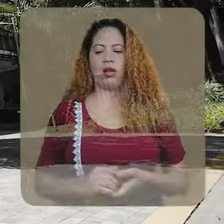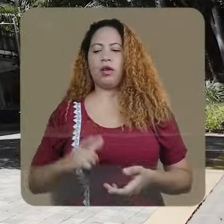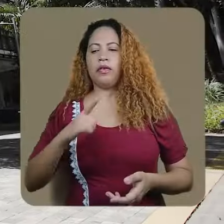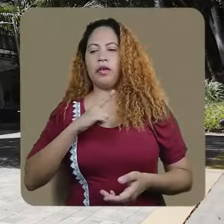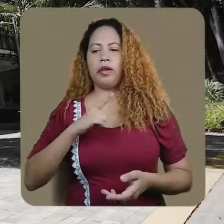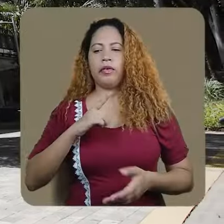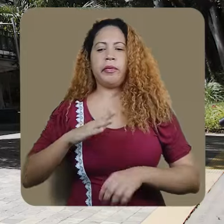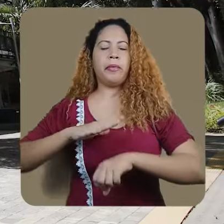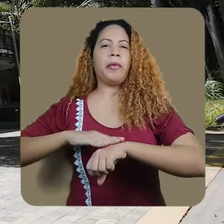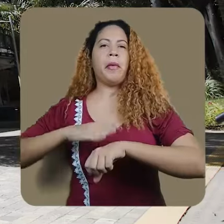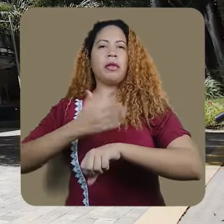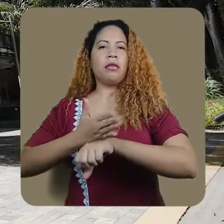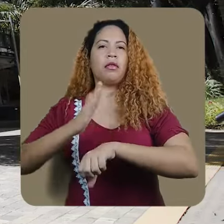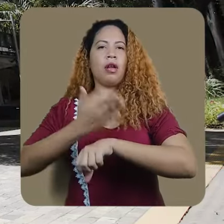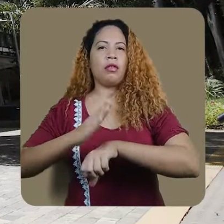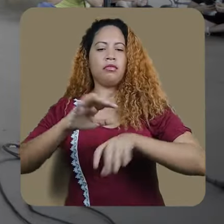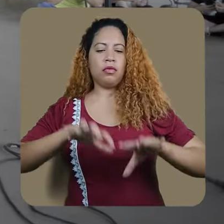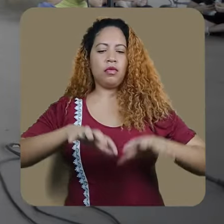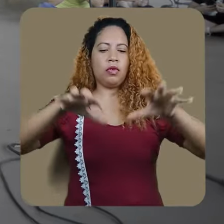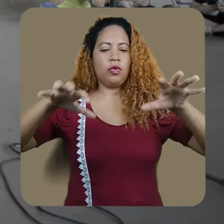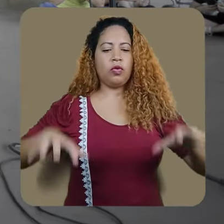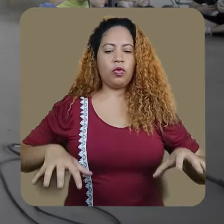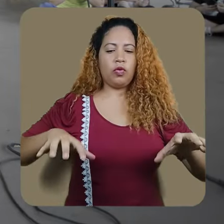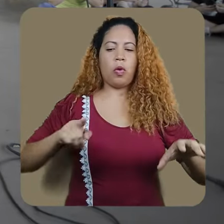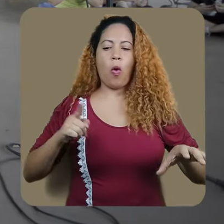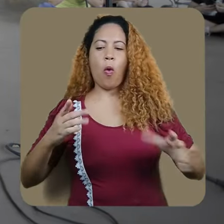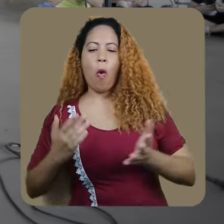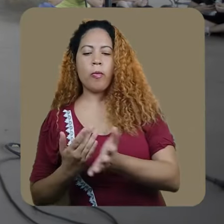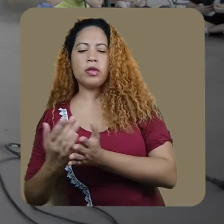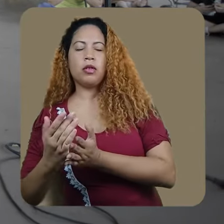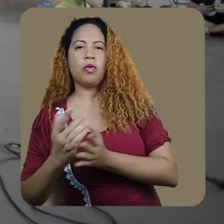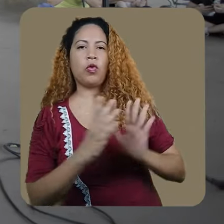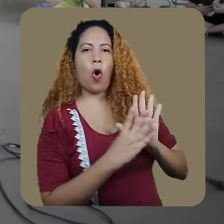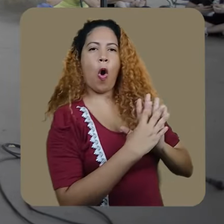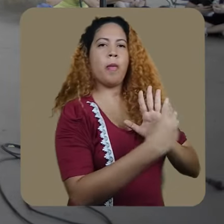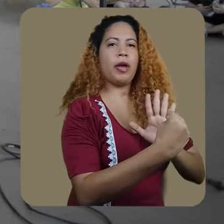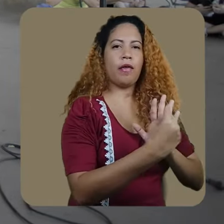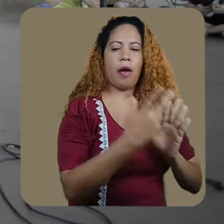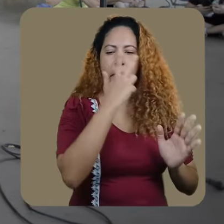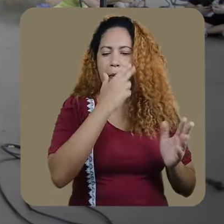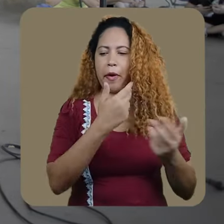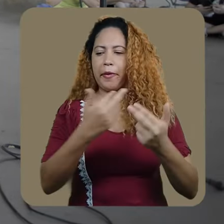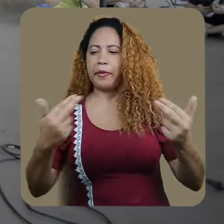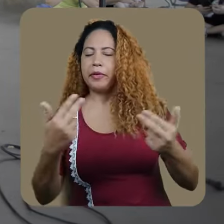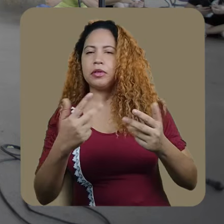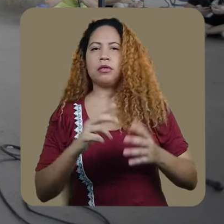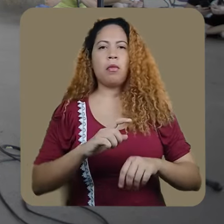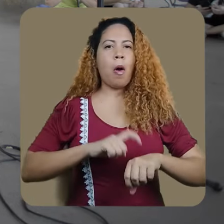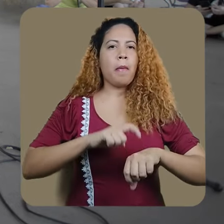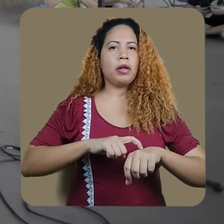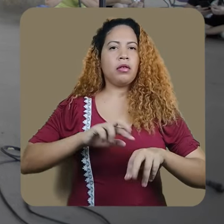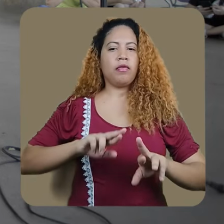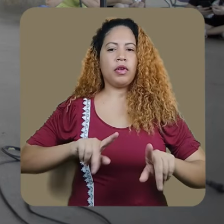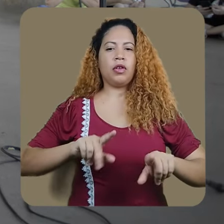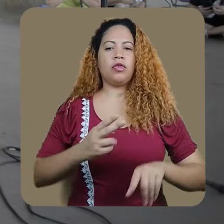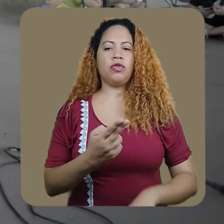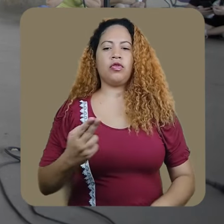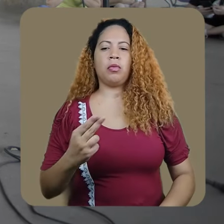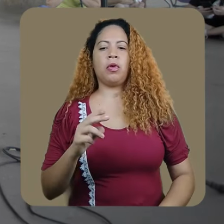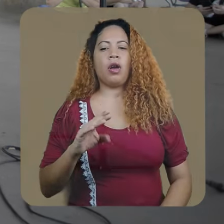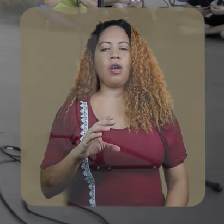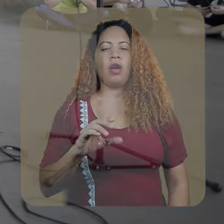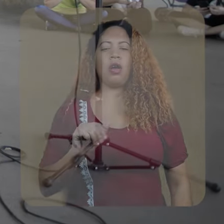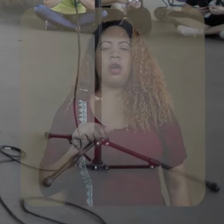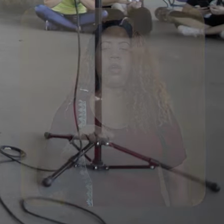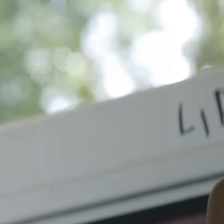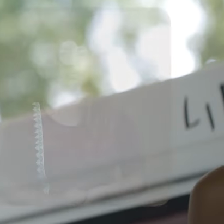A gente fez agora há pouco no aquecimento uma hora em que dividia dois grupos, um grupo começava e o outro fazia a mesma coisa em um momento diferente. Isso em música a